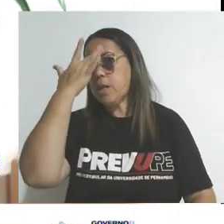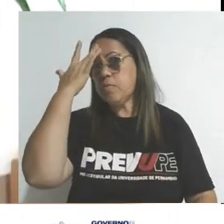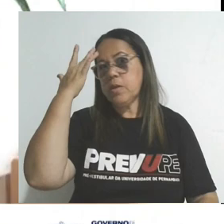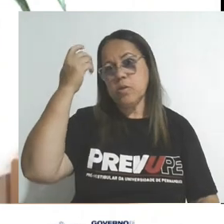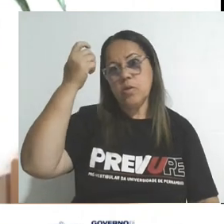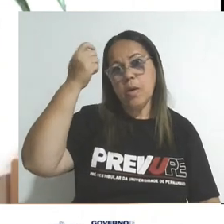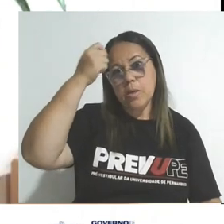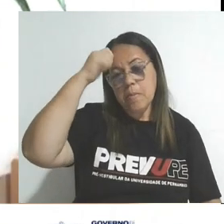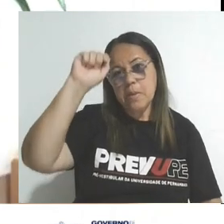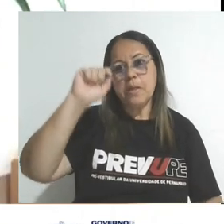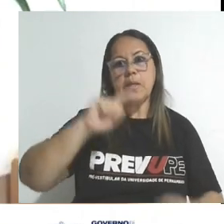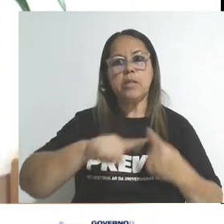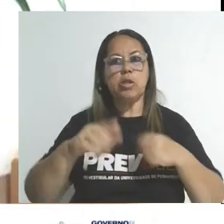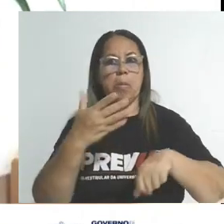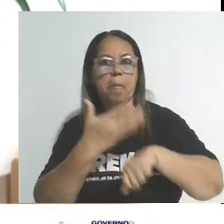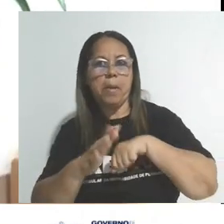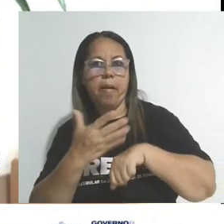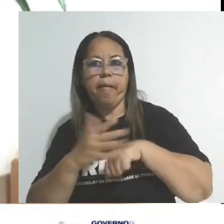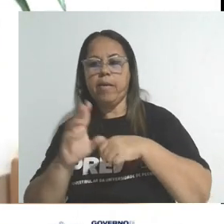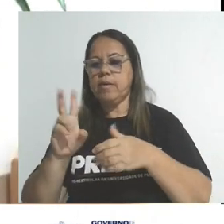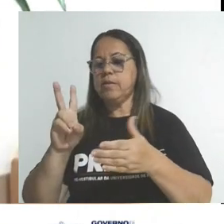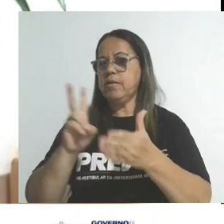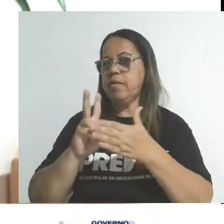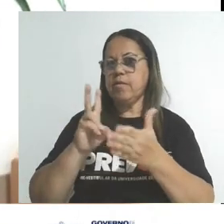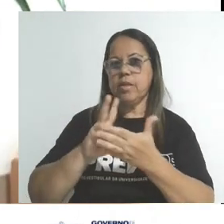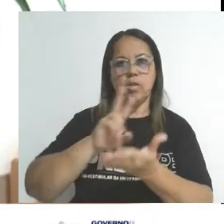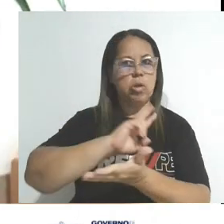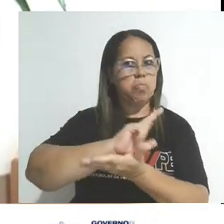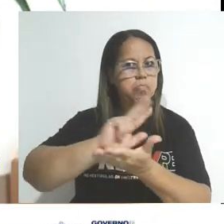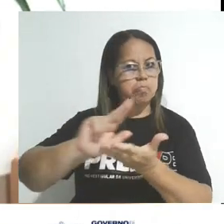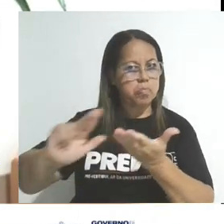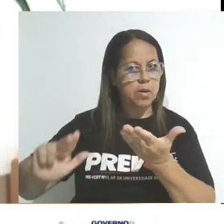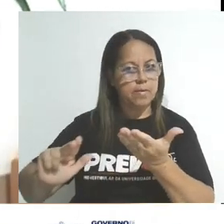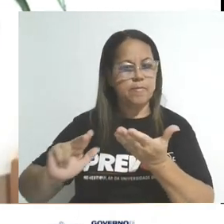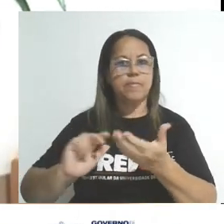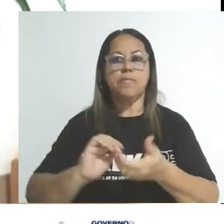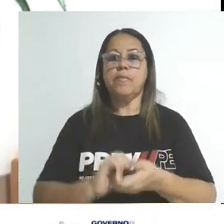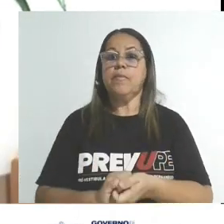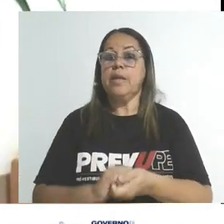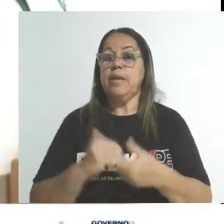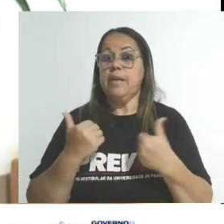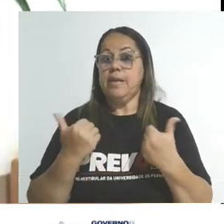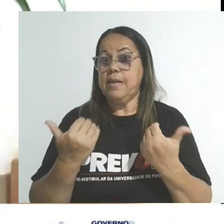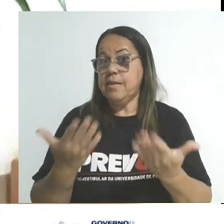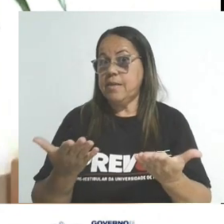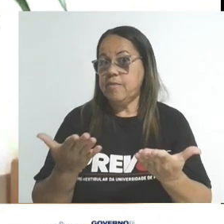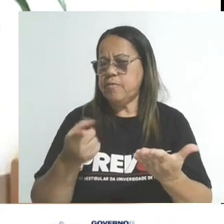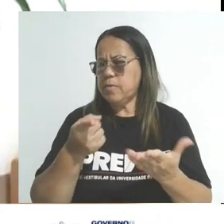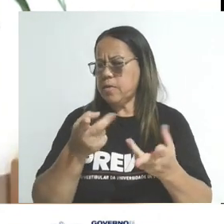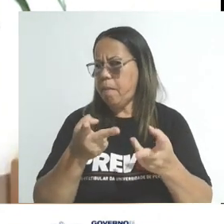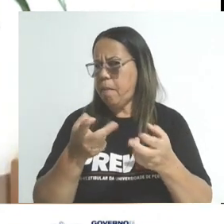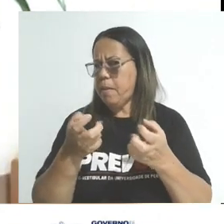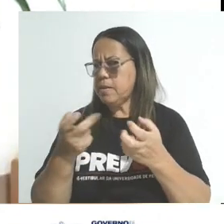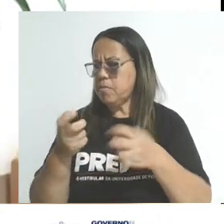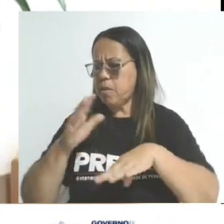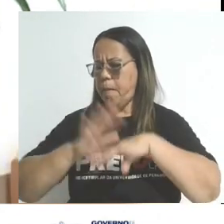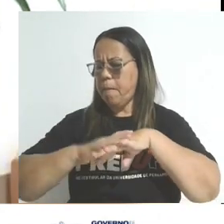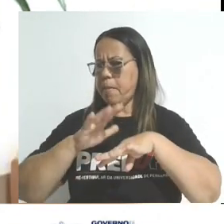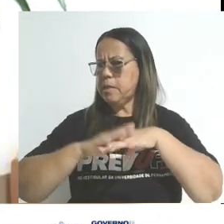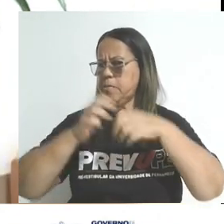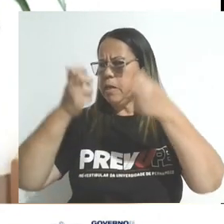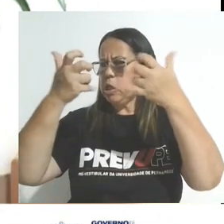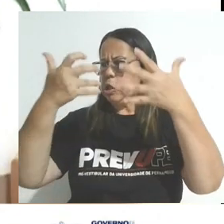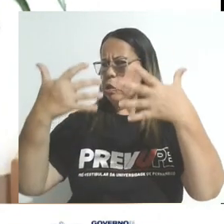brancas, negras, indígenas e assim sucessivamente, né? Então, veja o quanto a matemática